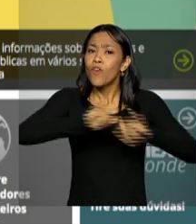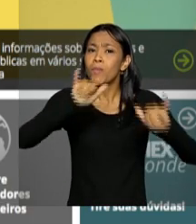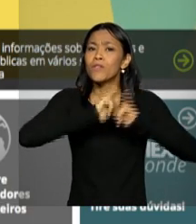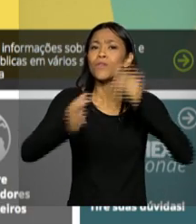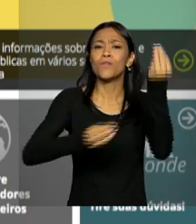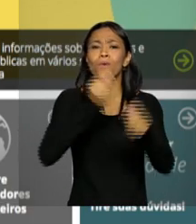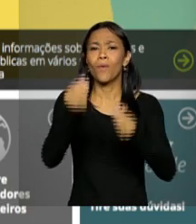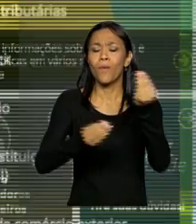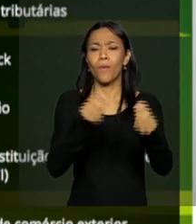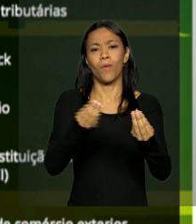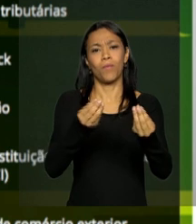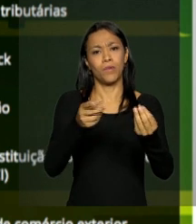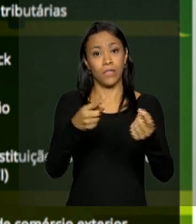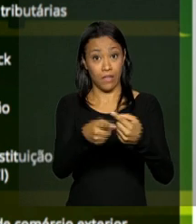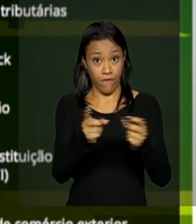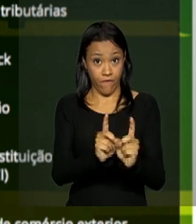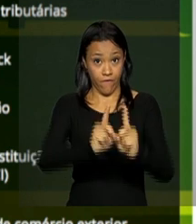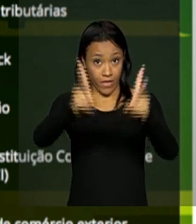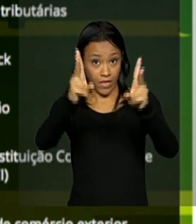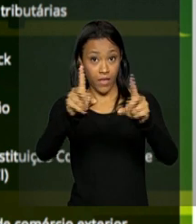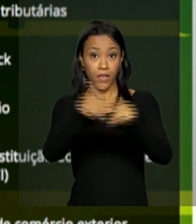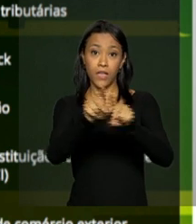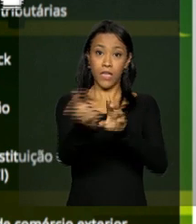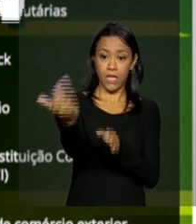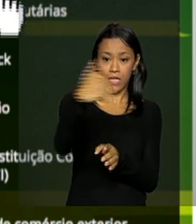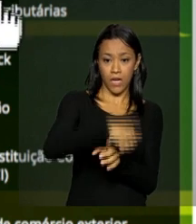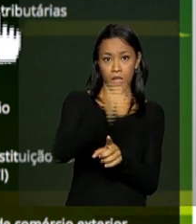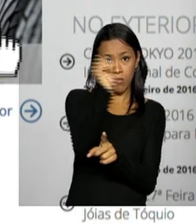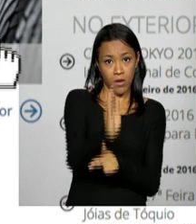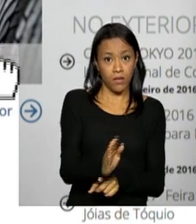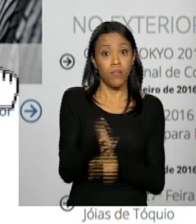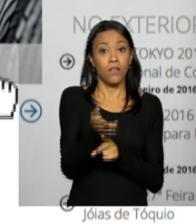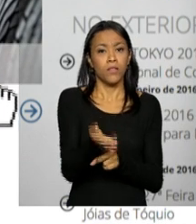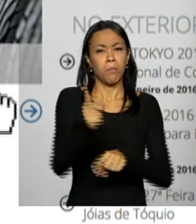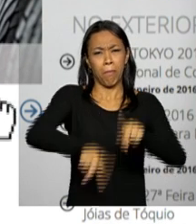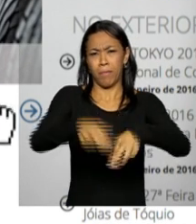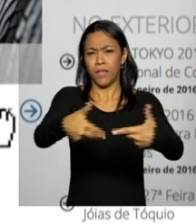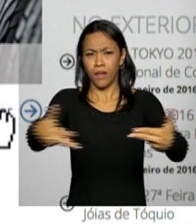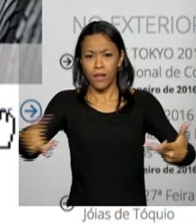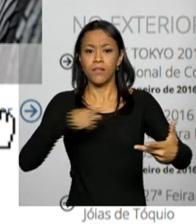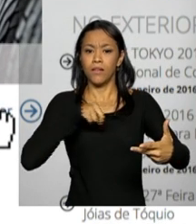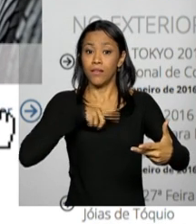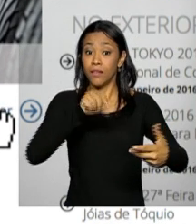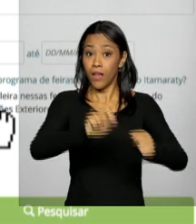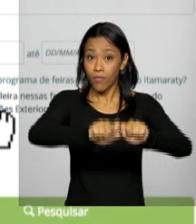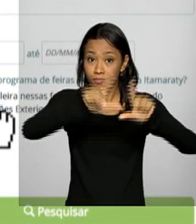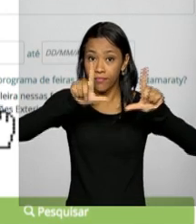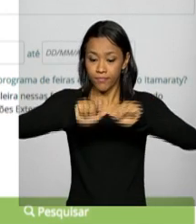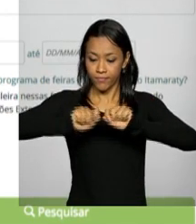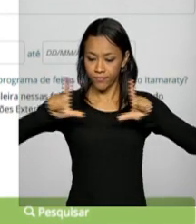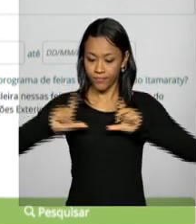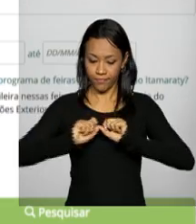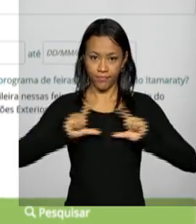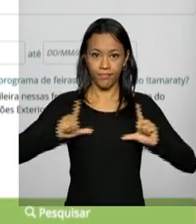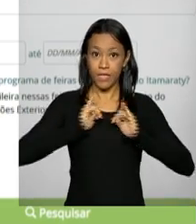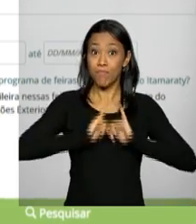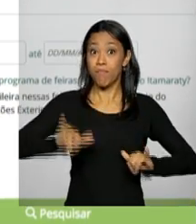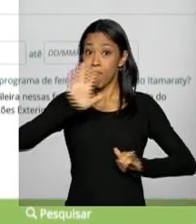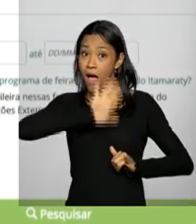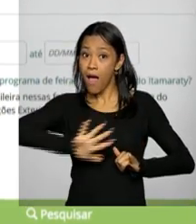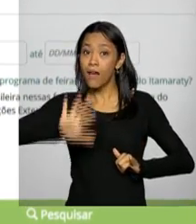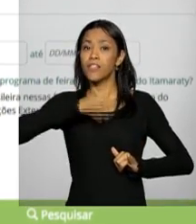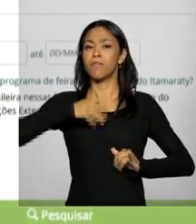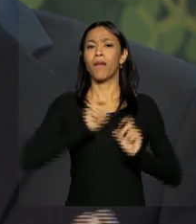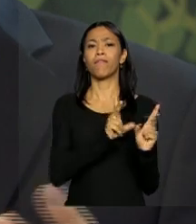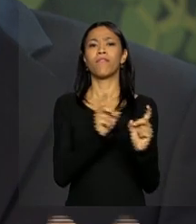Como exportar importar e investir no país e conta com uma vitrine virtual para divulgar os produtos